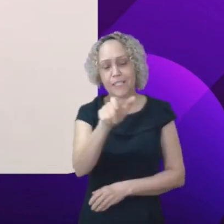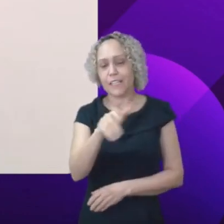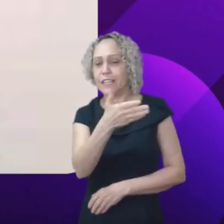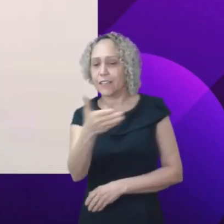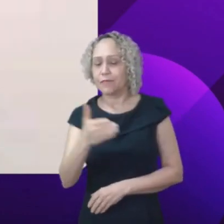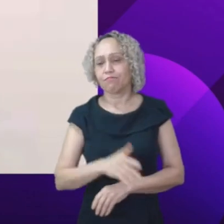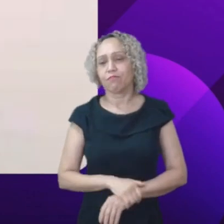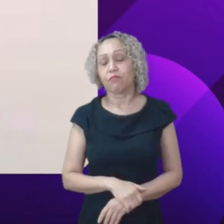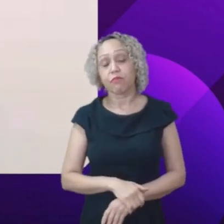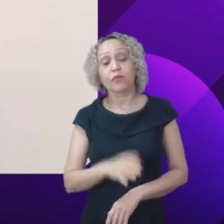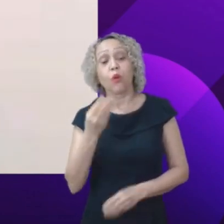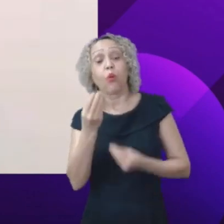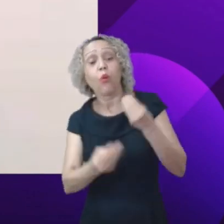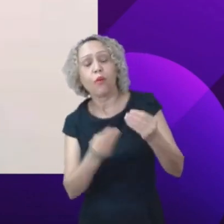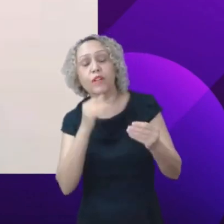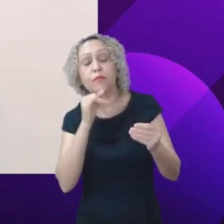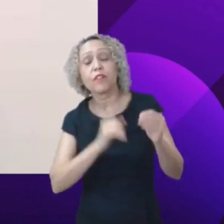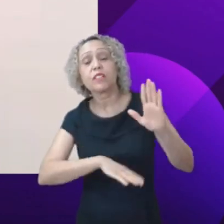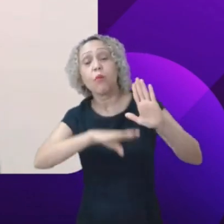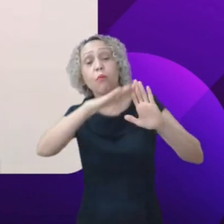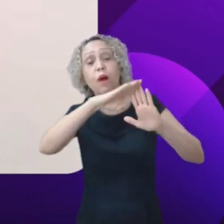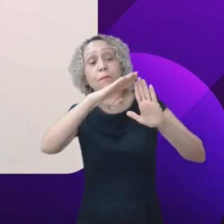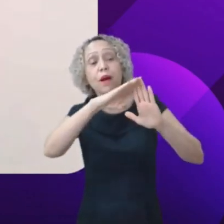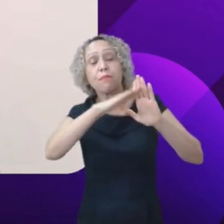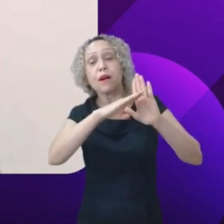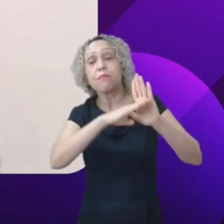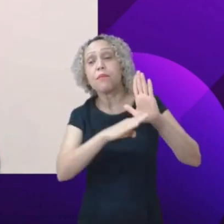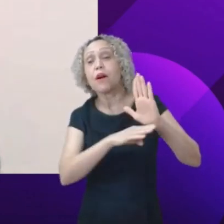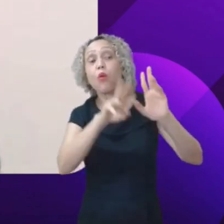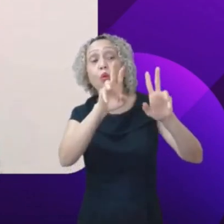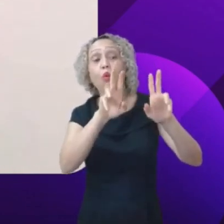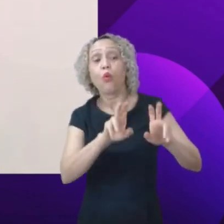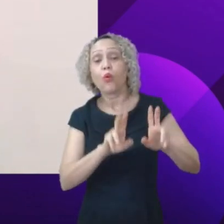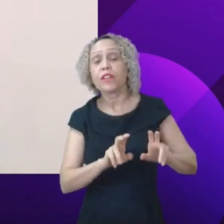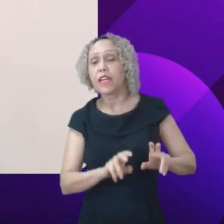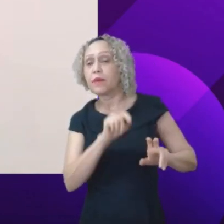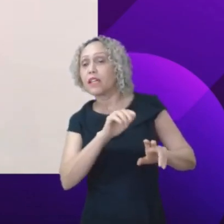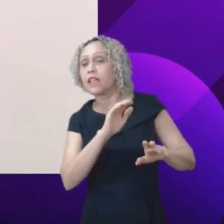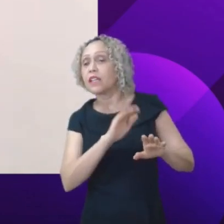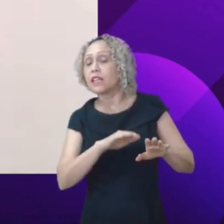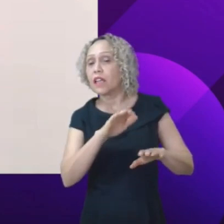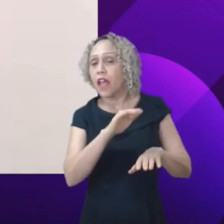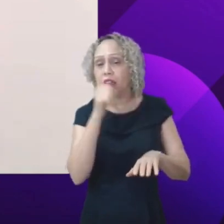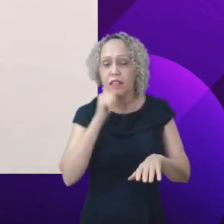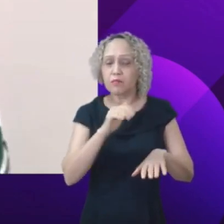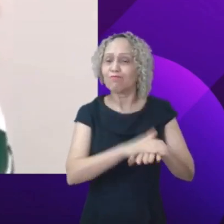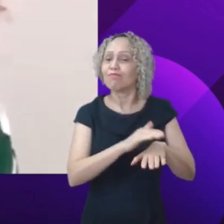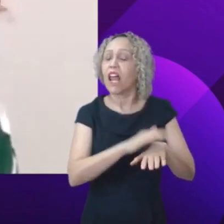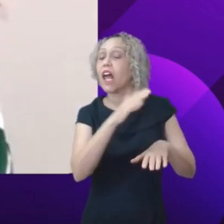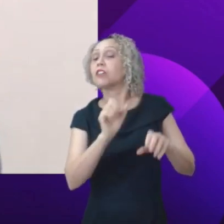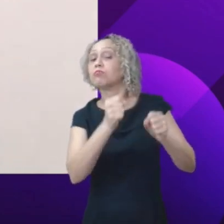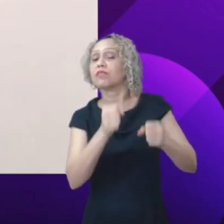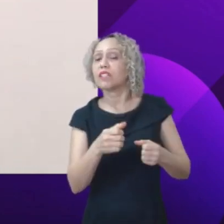que essa candidata defende, né? Se é uma pauta que condiz com o meu território, que